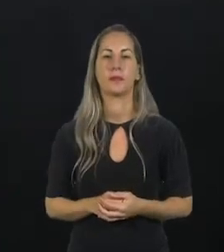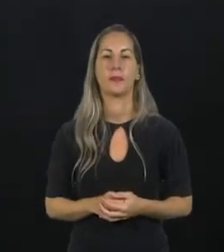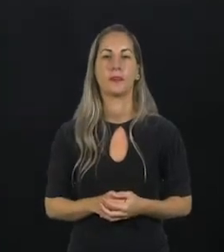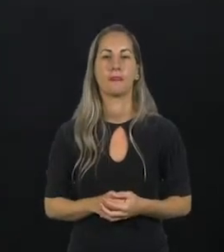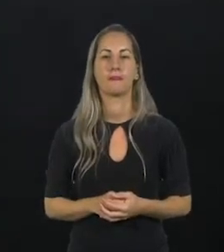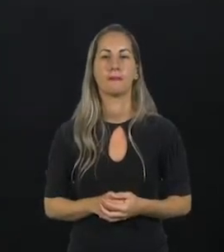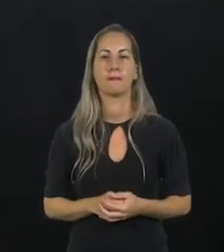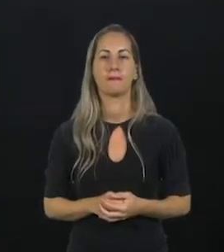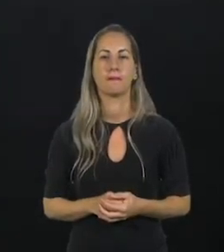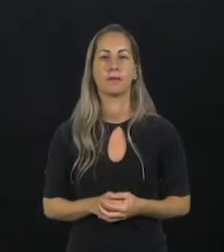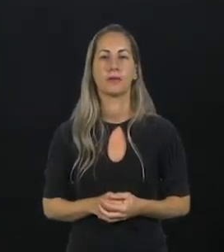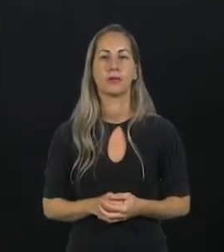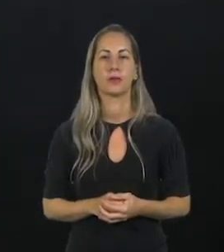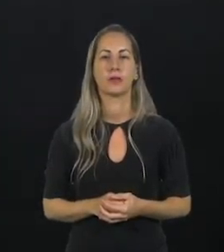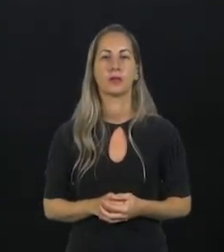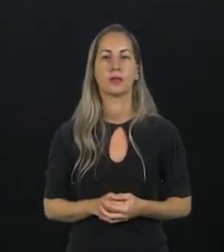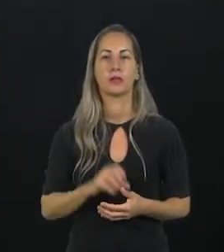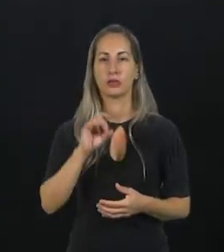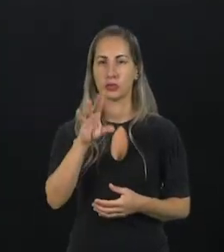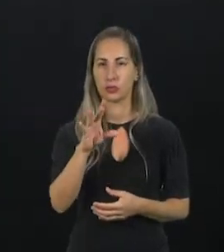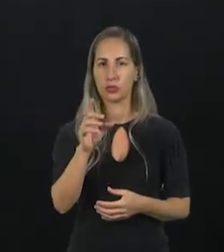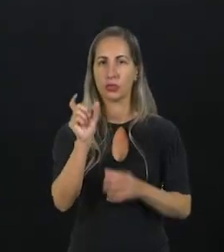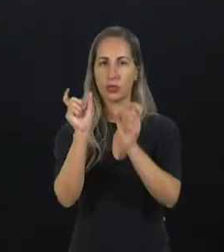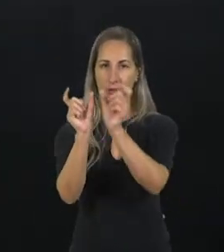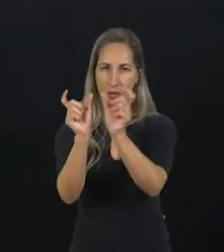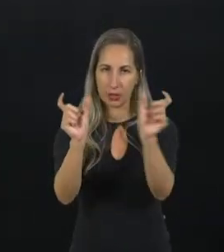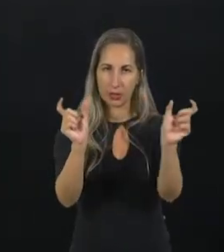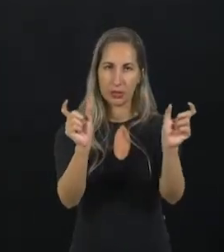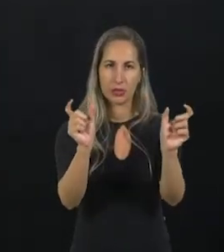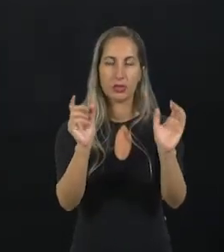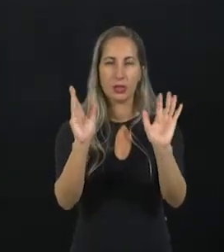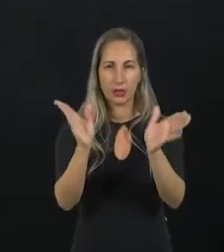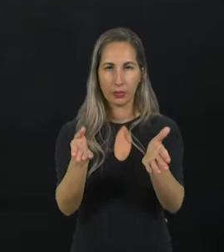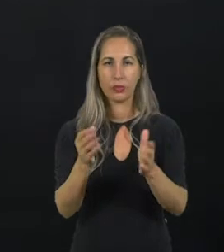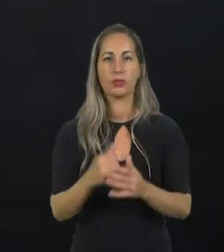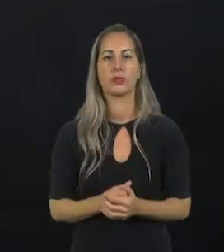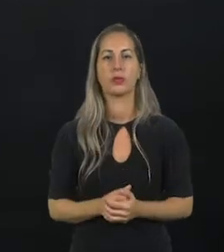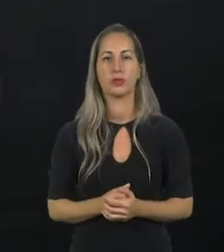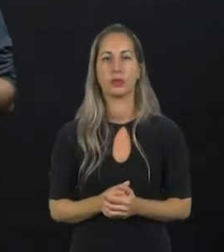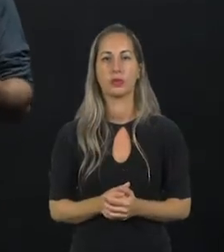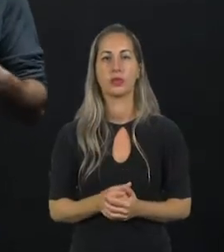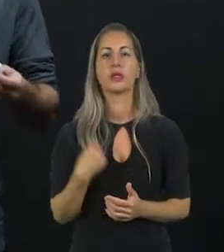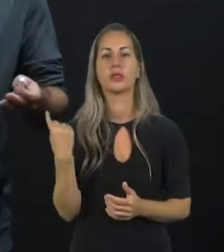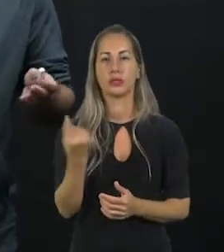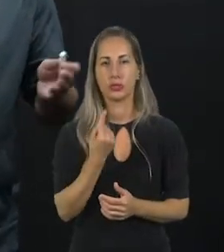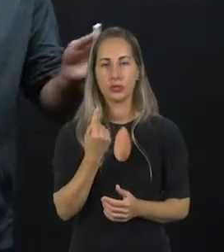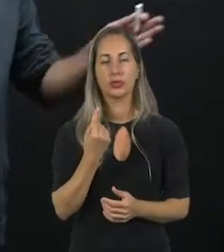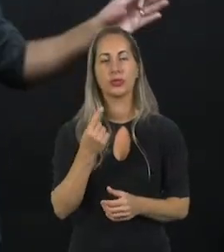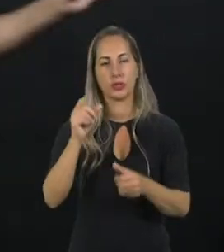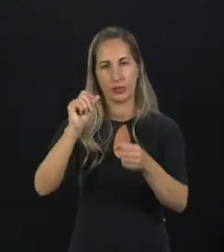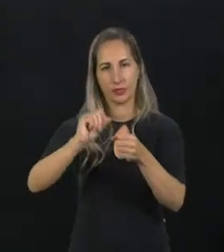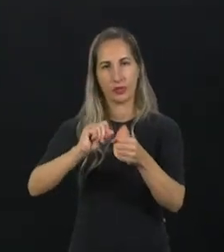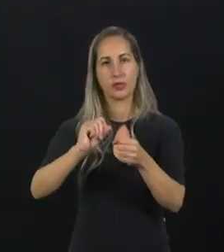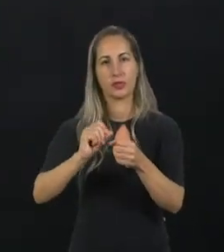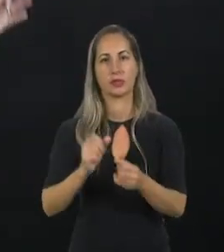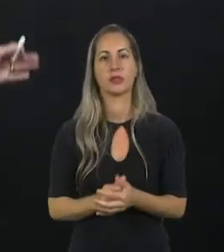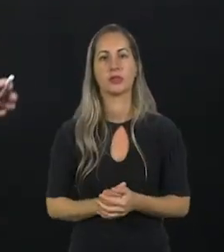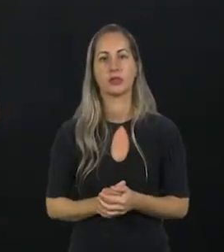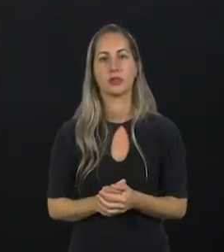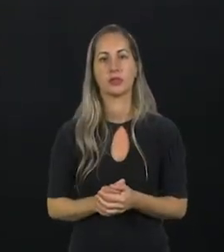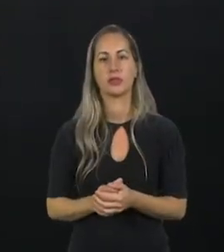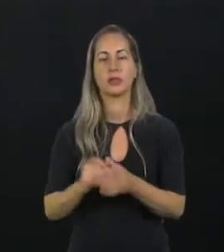eu vou colocar apenas esses aqui por enquanto, pois são os que a gente vai mais utilizar aqui